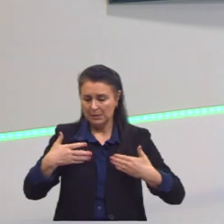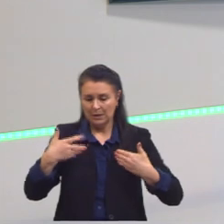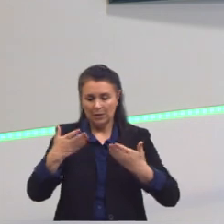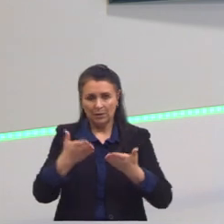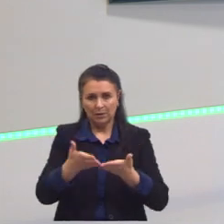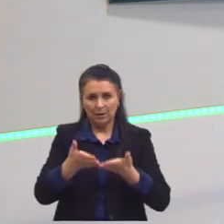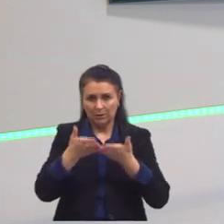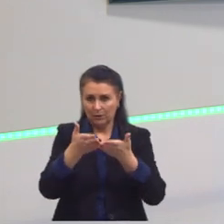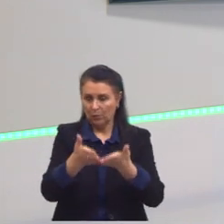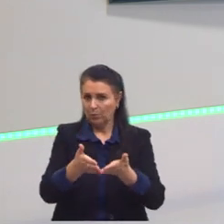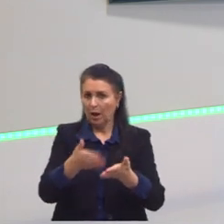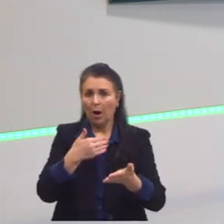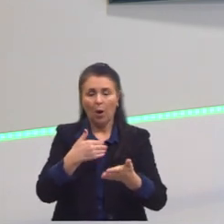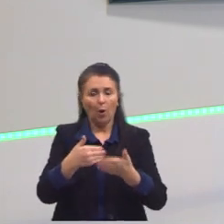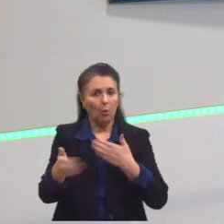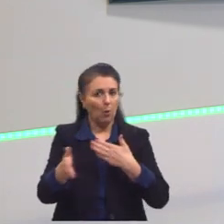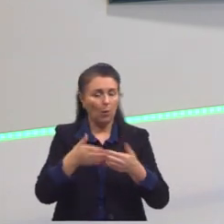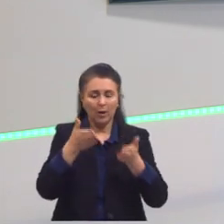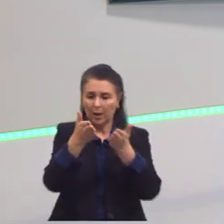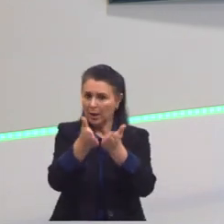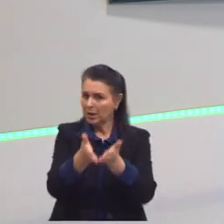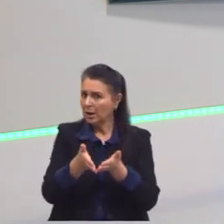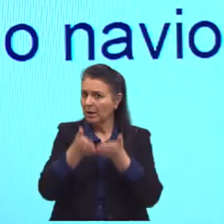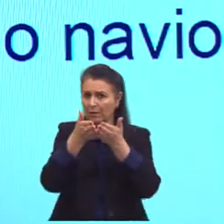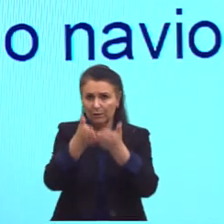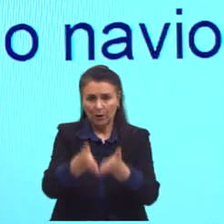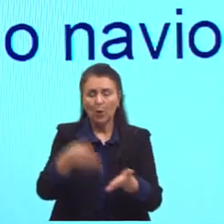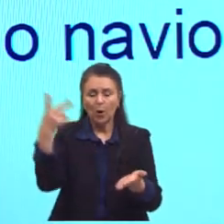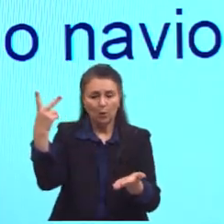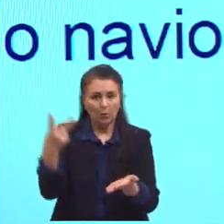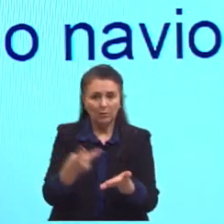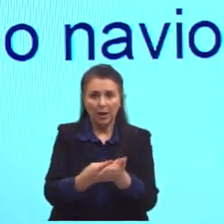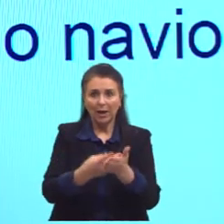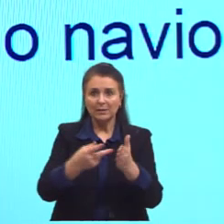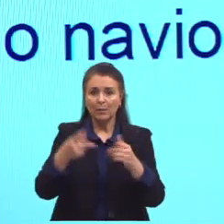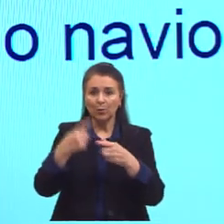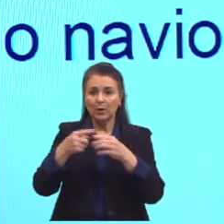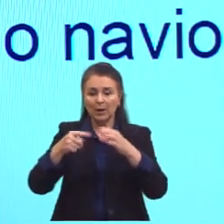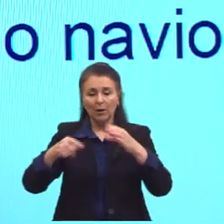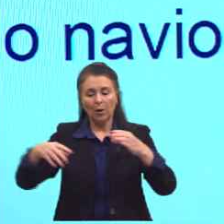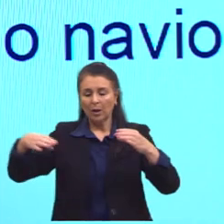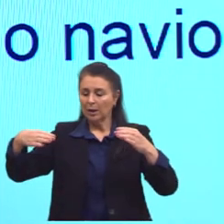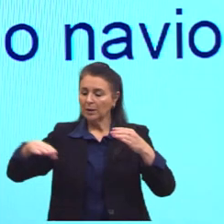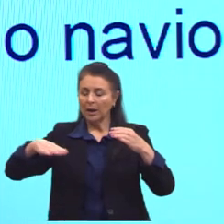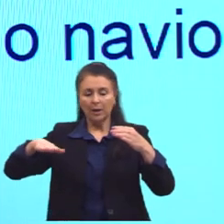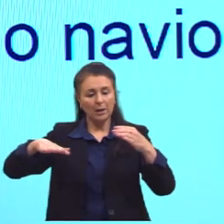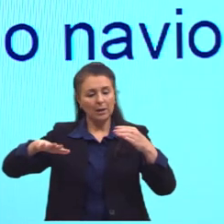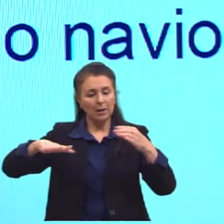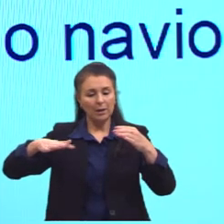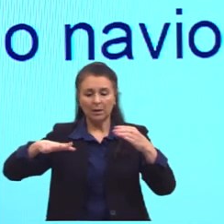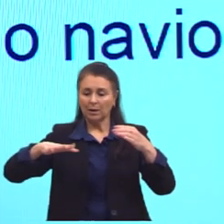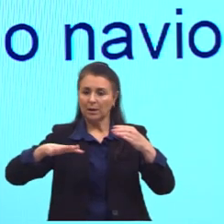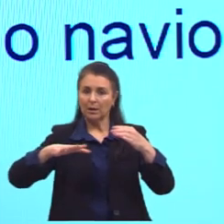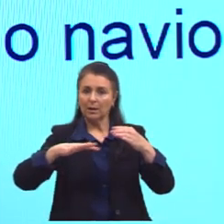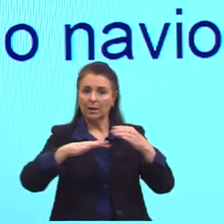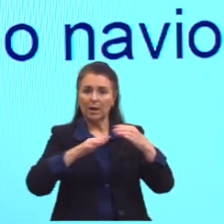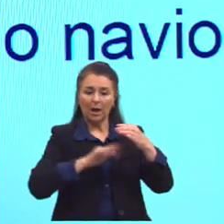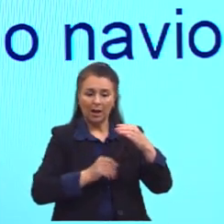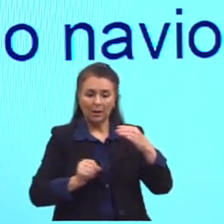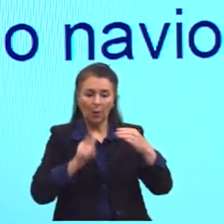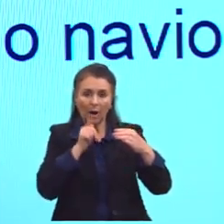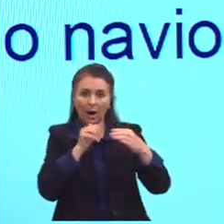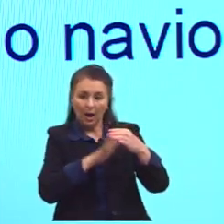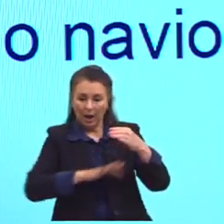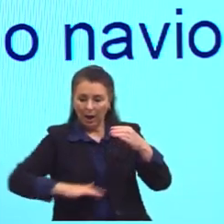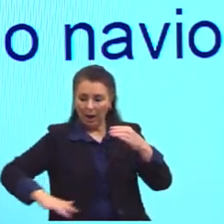para mostrar que acontece com qualquer navio com qualquer coisa que flutue né não precisa mais vir pode botar uma bola qualquer coisa assim